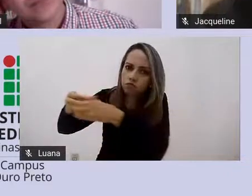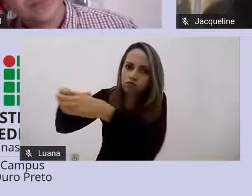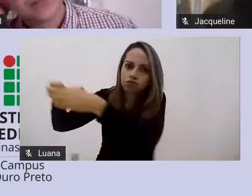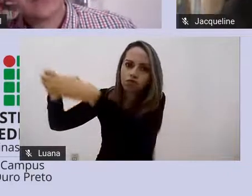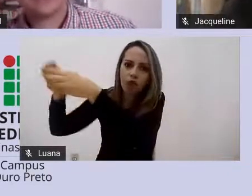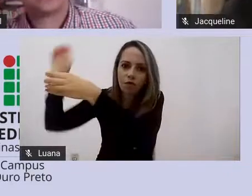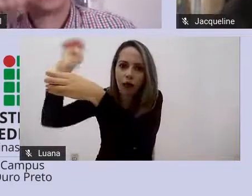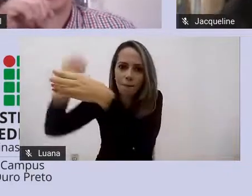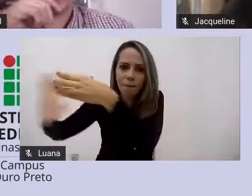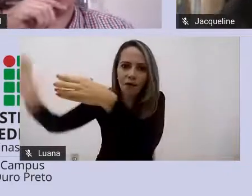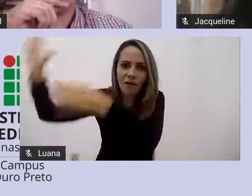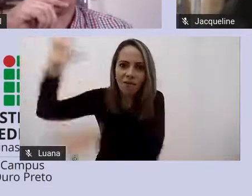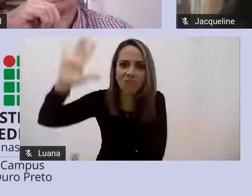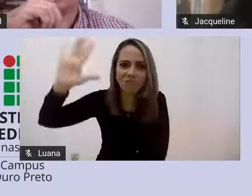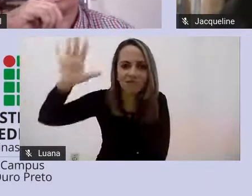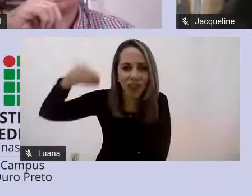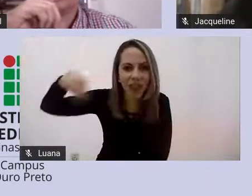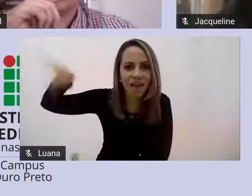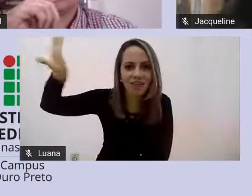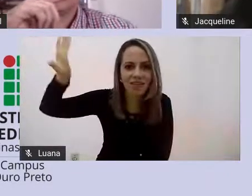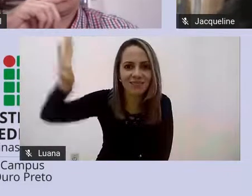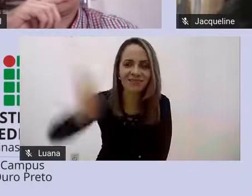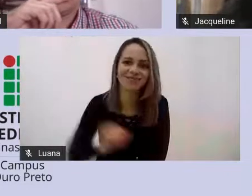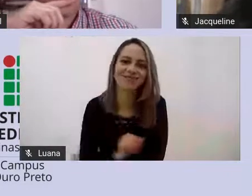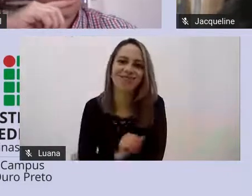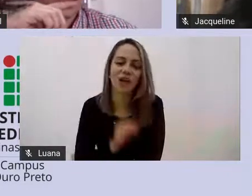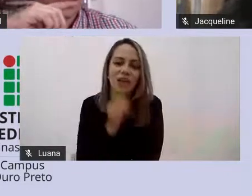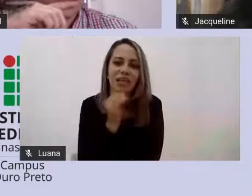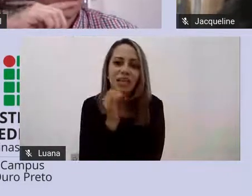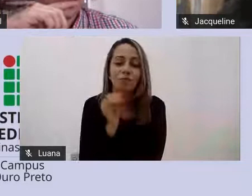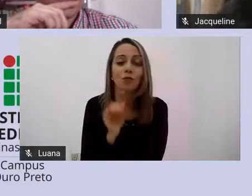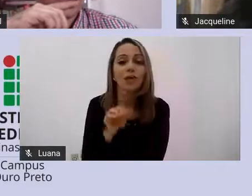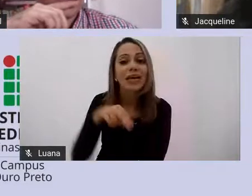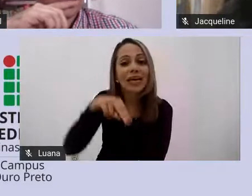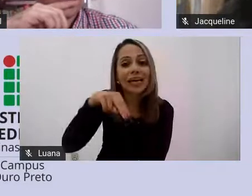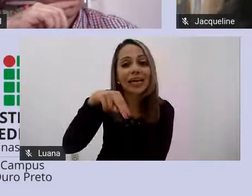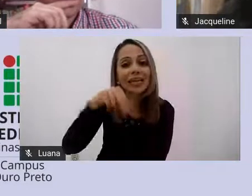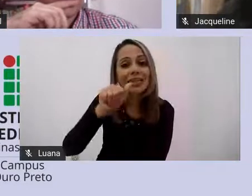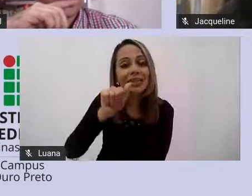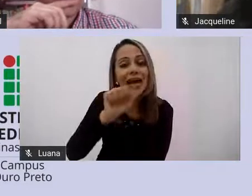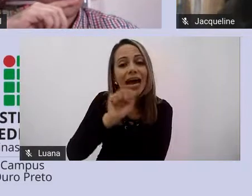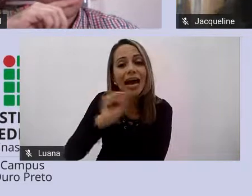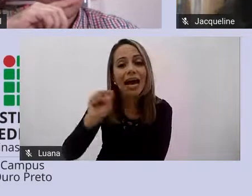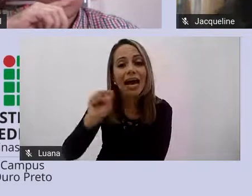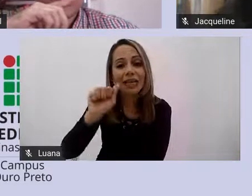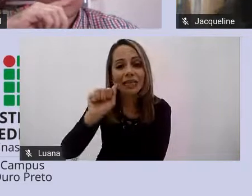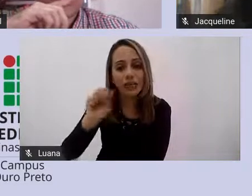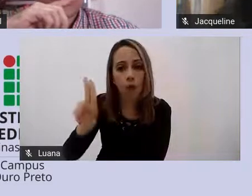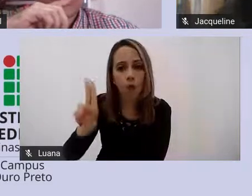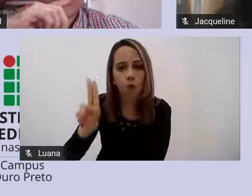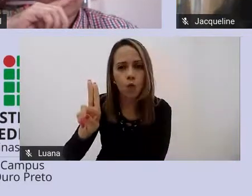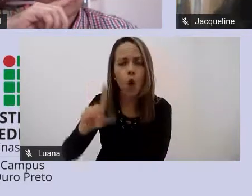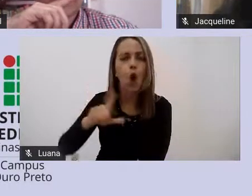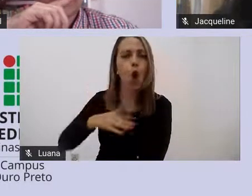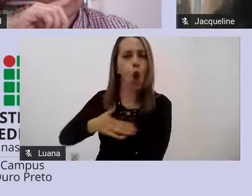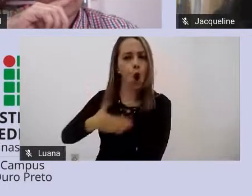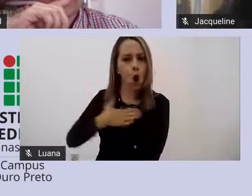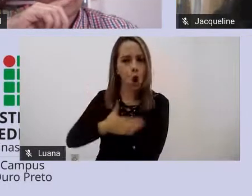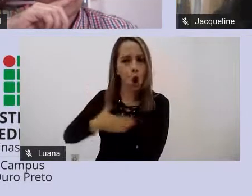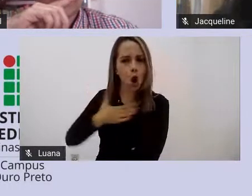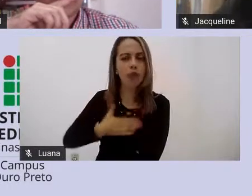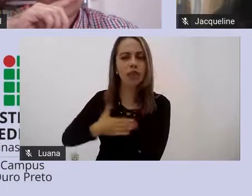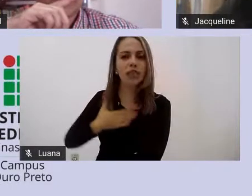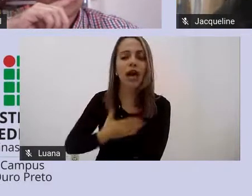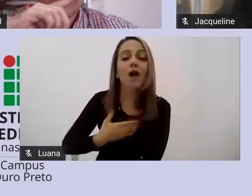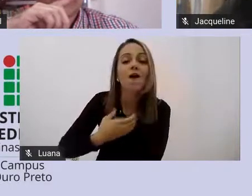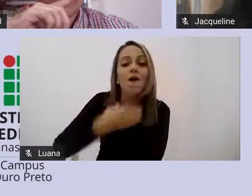que ele mais ama e que ele passa, que ele deseja consumir a vida inteira é o doce de abacaxi, o